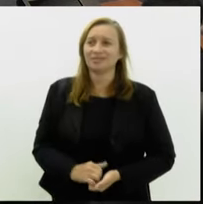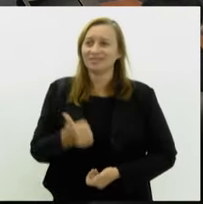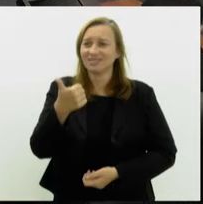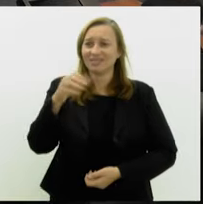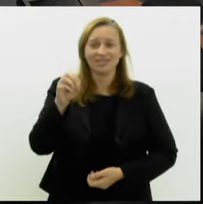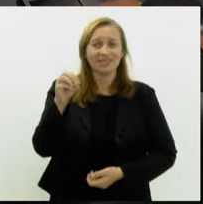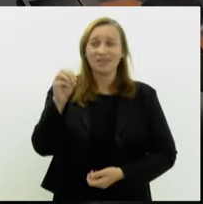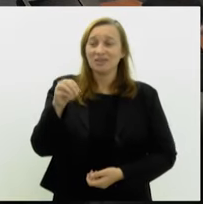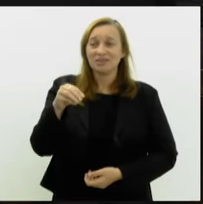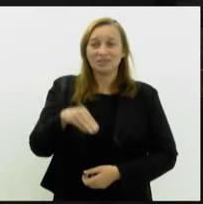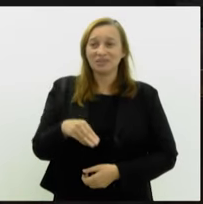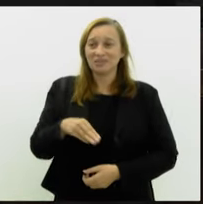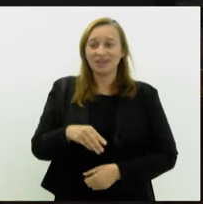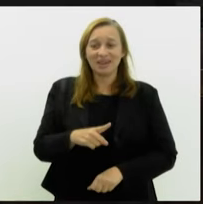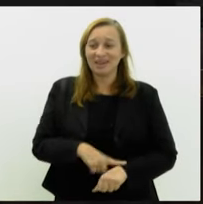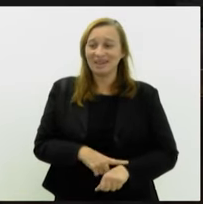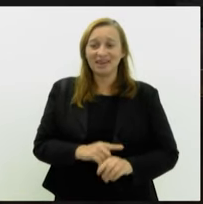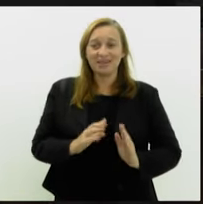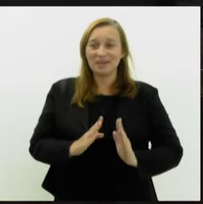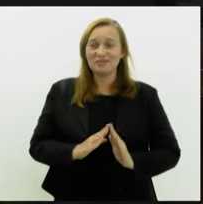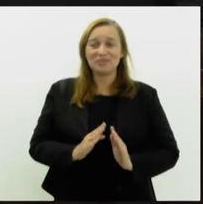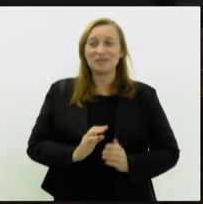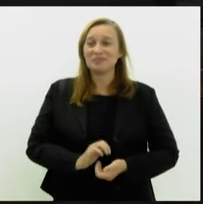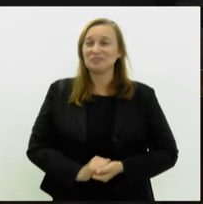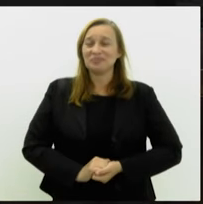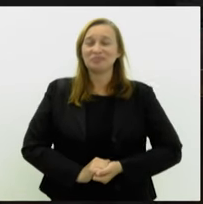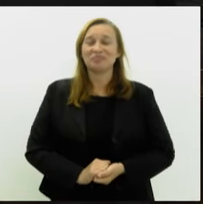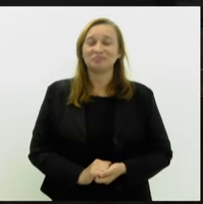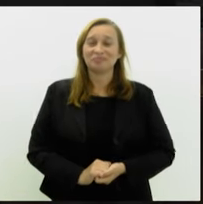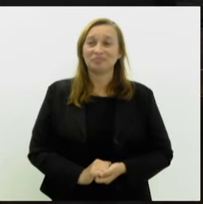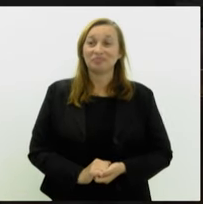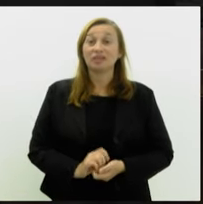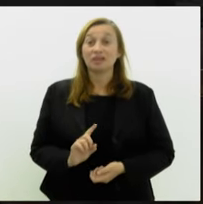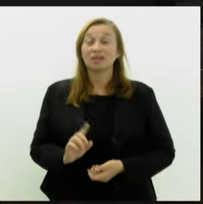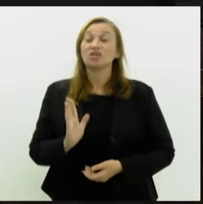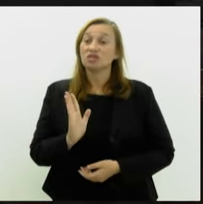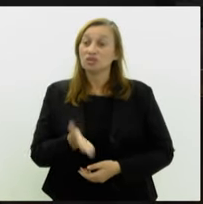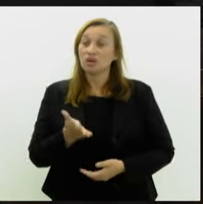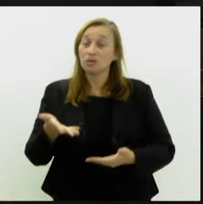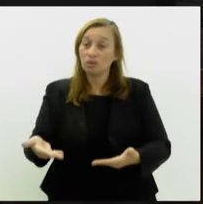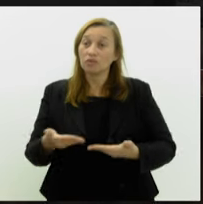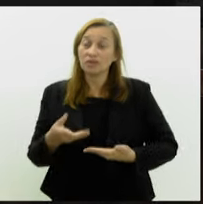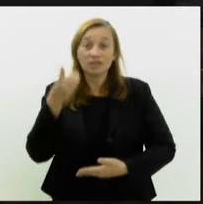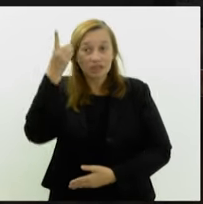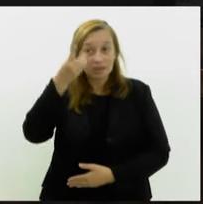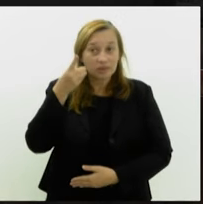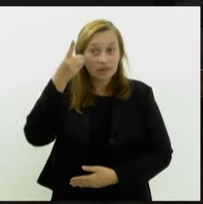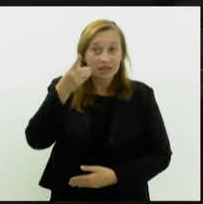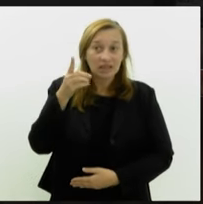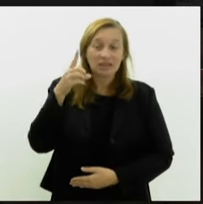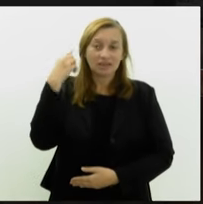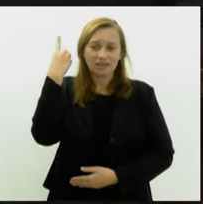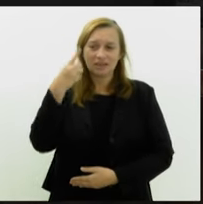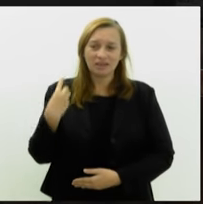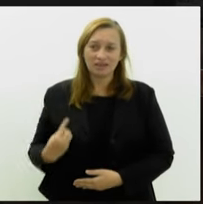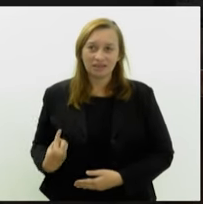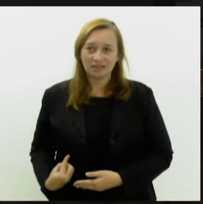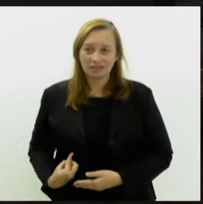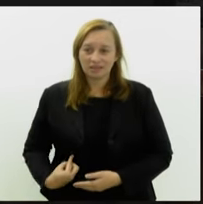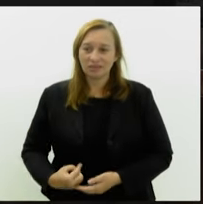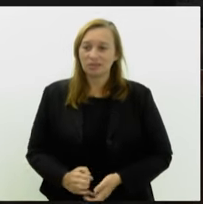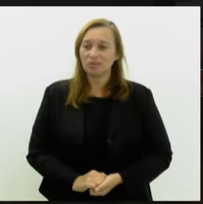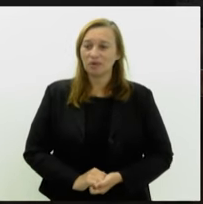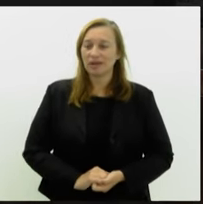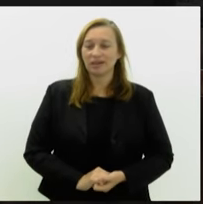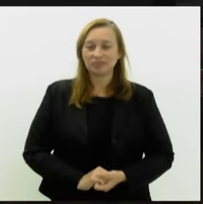dispõe de 10 minutos no tempo regimental. E desde já convido a deputada Dani Balbi para assumir aqui